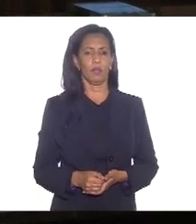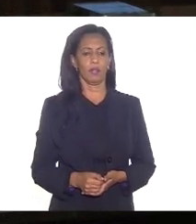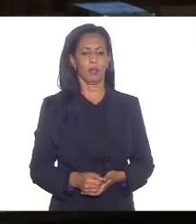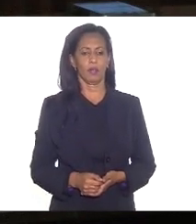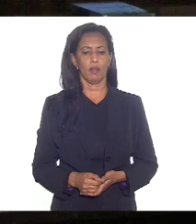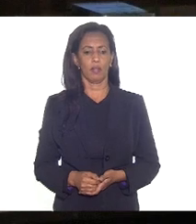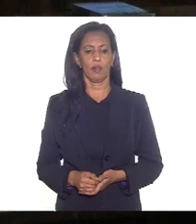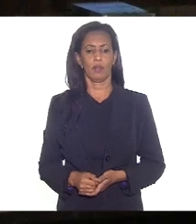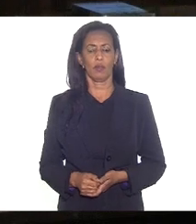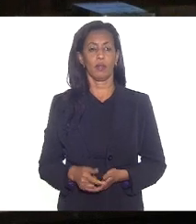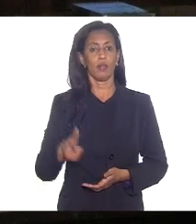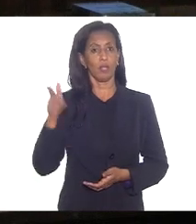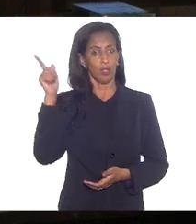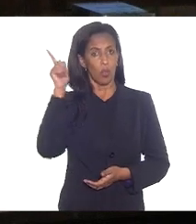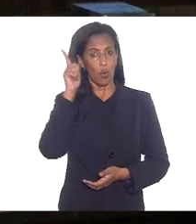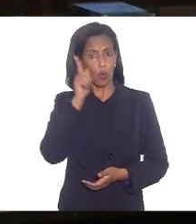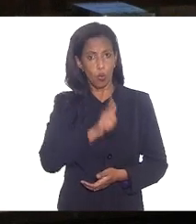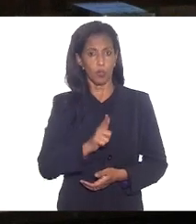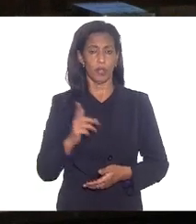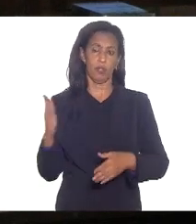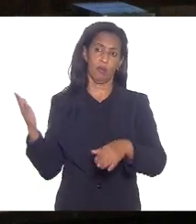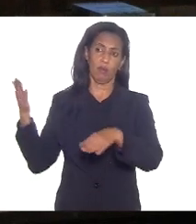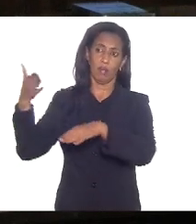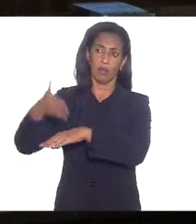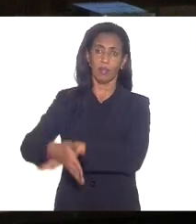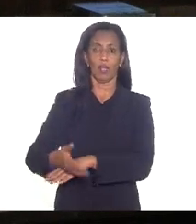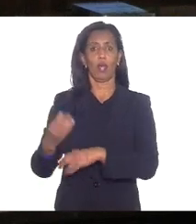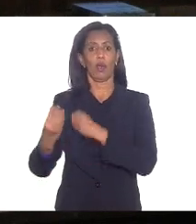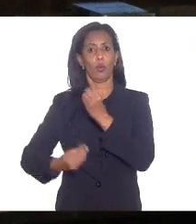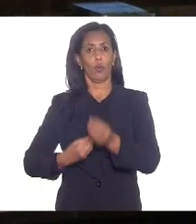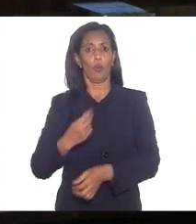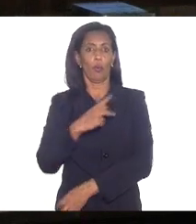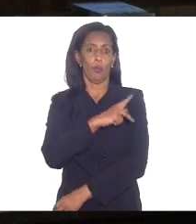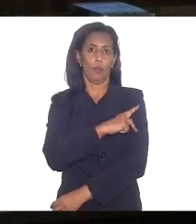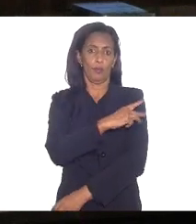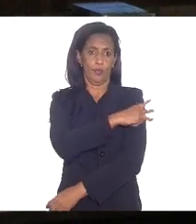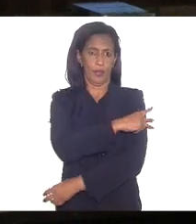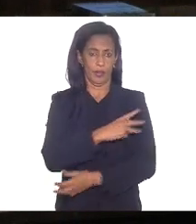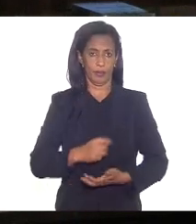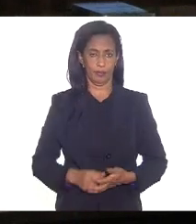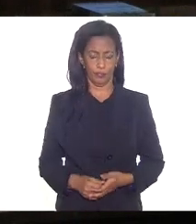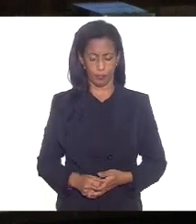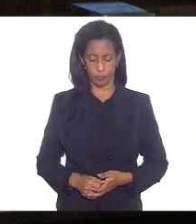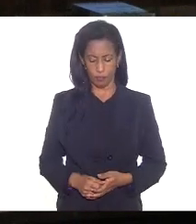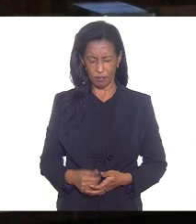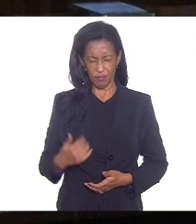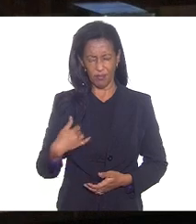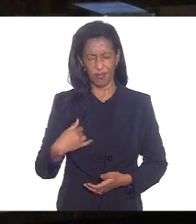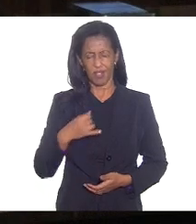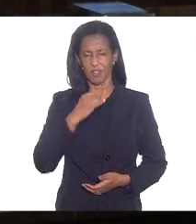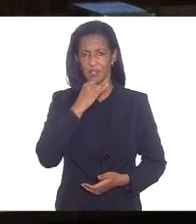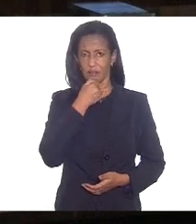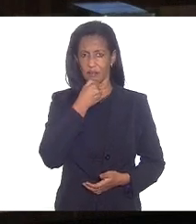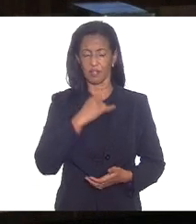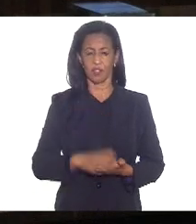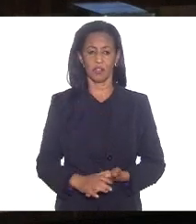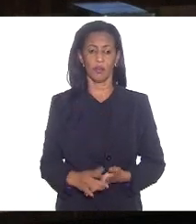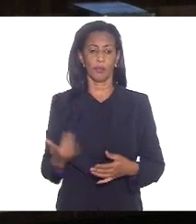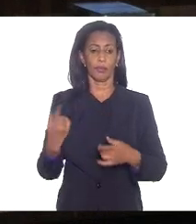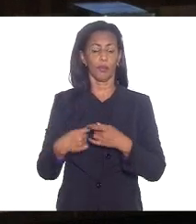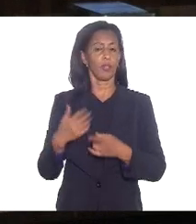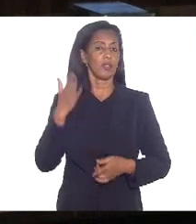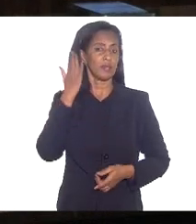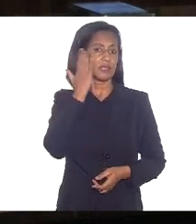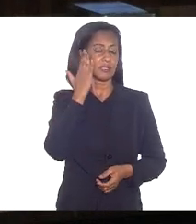exerçam as suas funções de policiais militares. Eu fico muito triste, porque